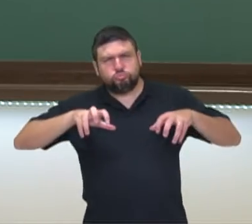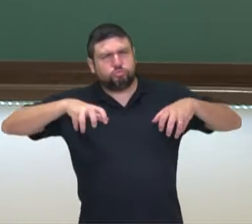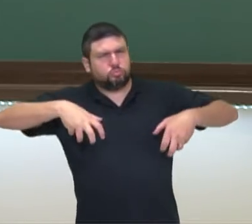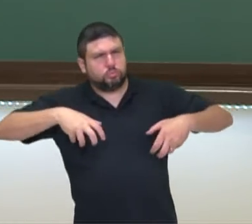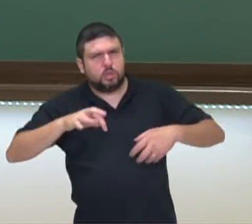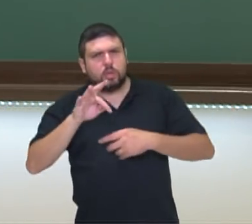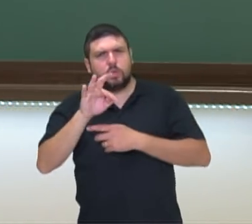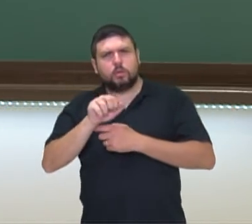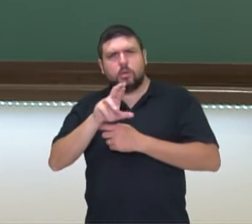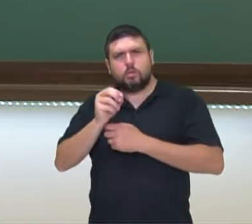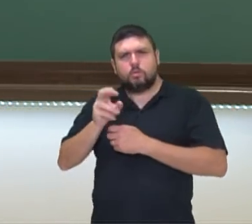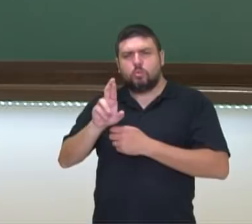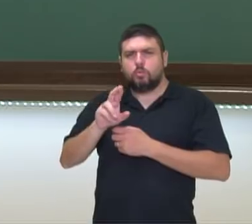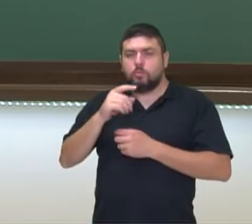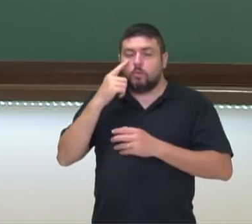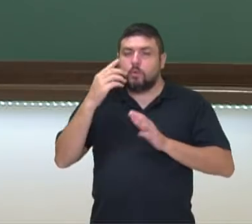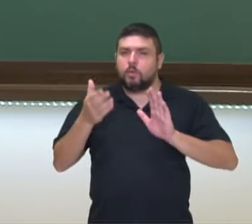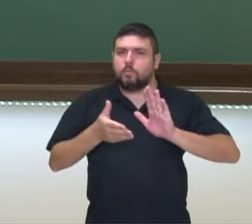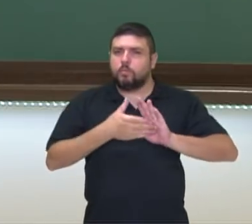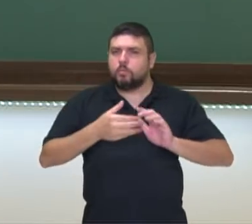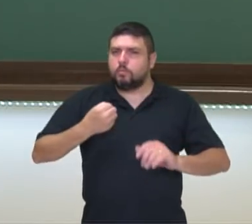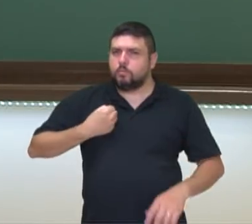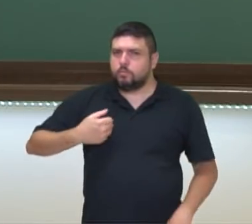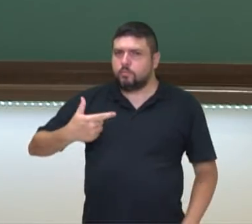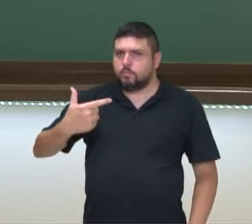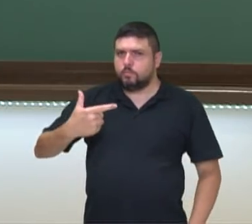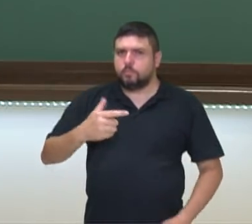conto assim. Vejamos a proposta número 2.